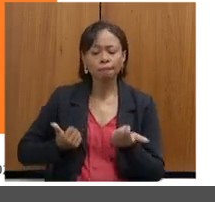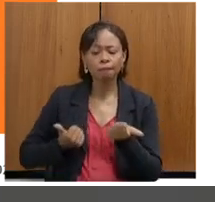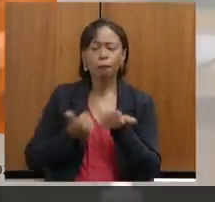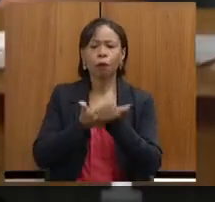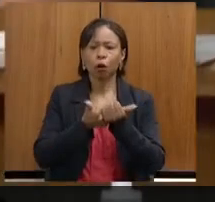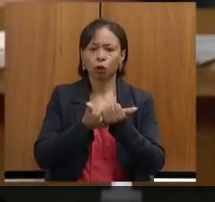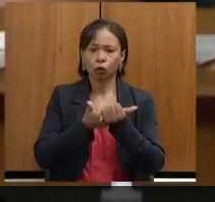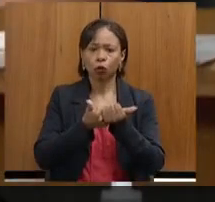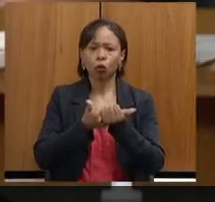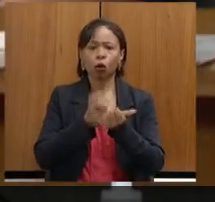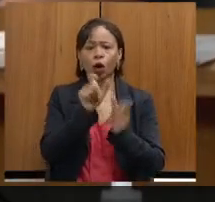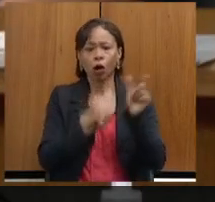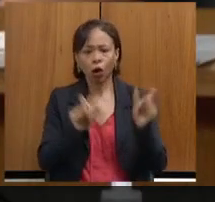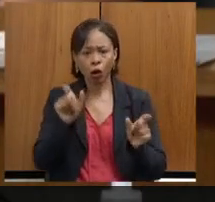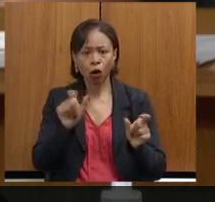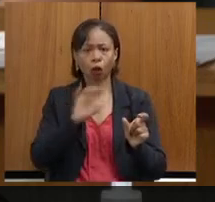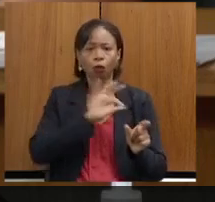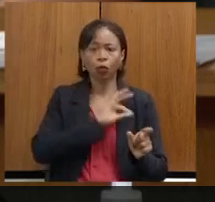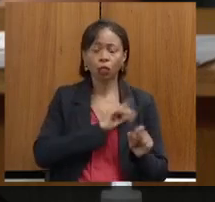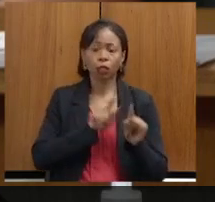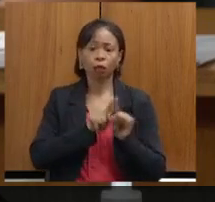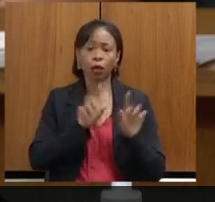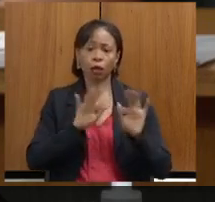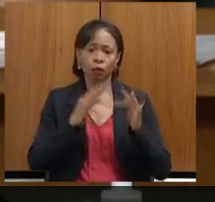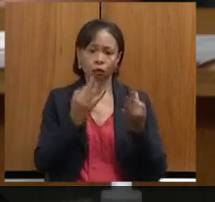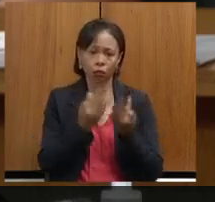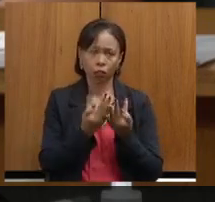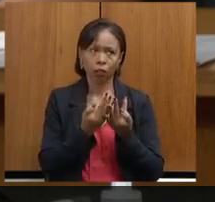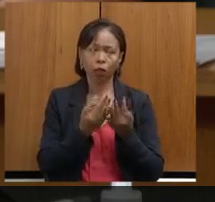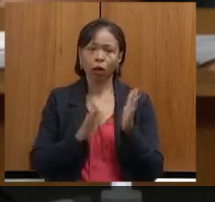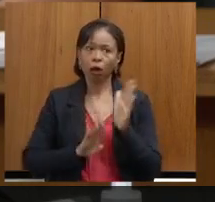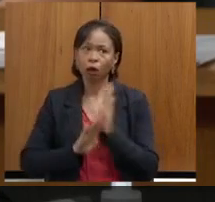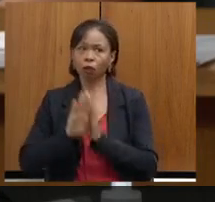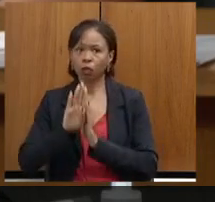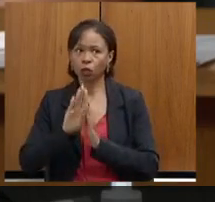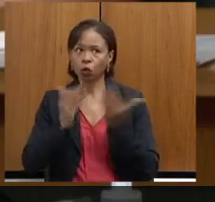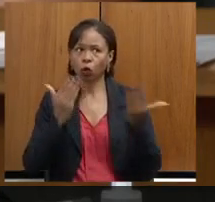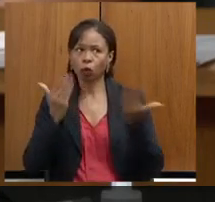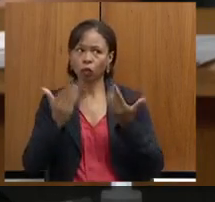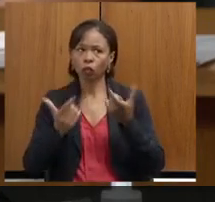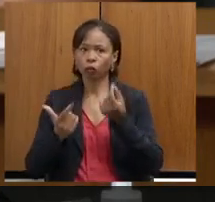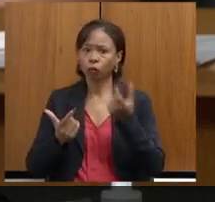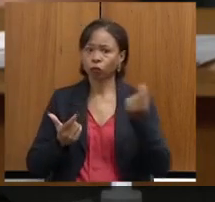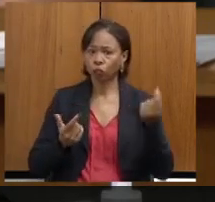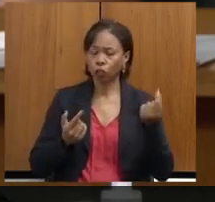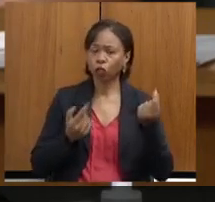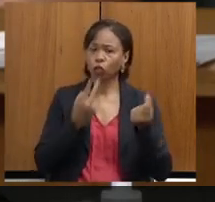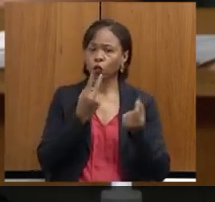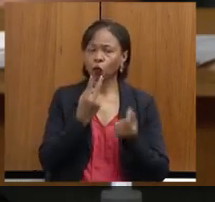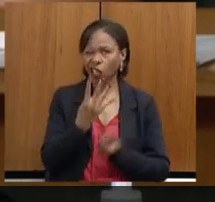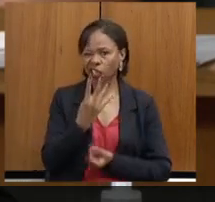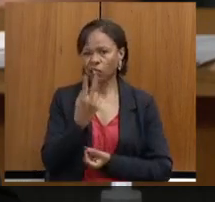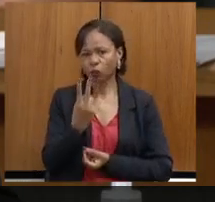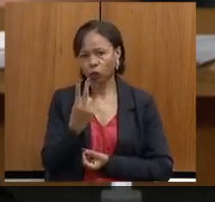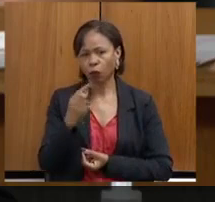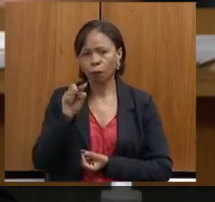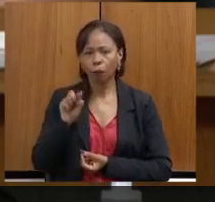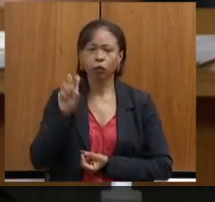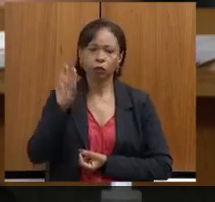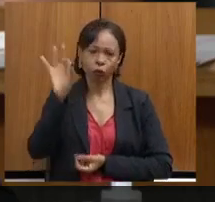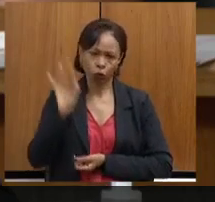e Aos familiares o aumento em relação em 2020 de 42.5 por cento